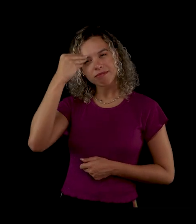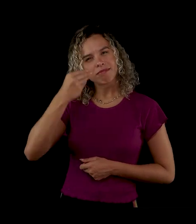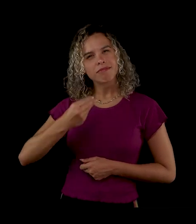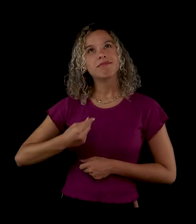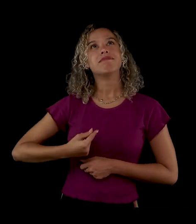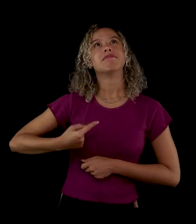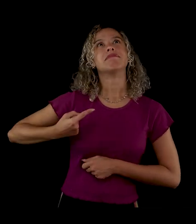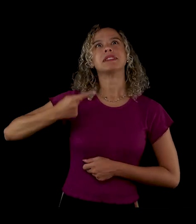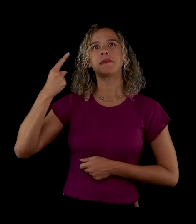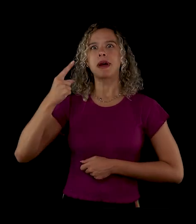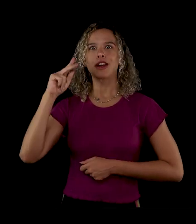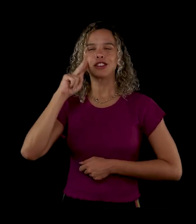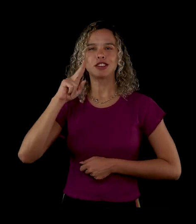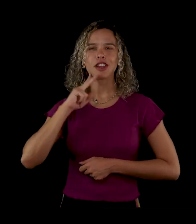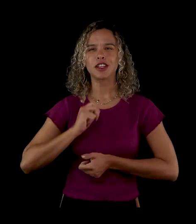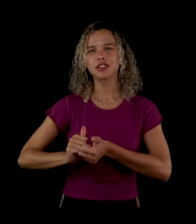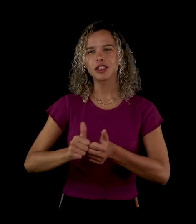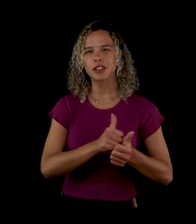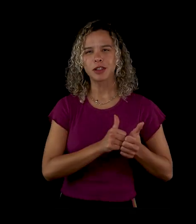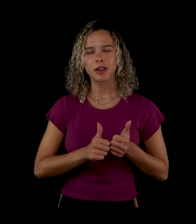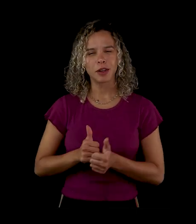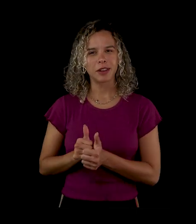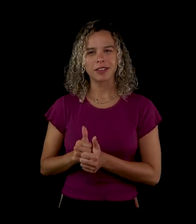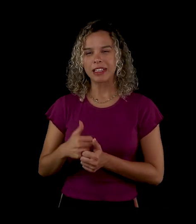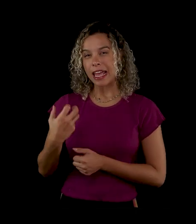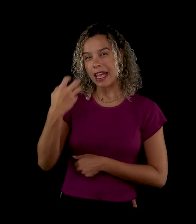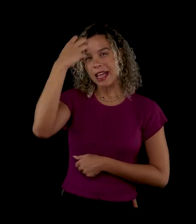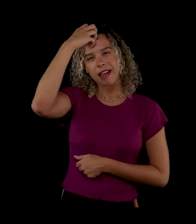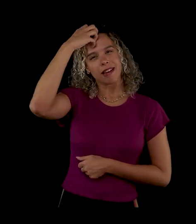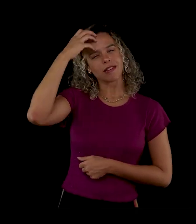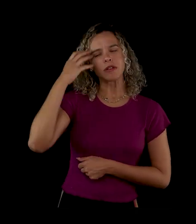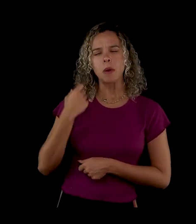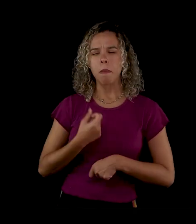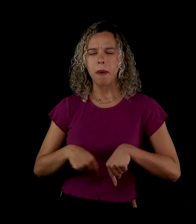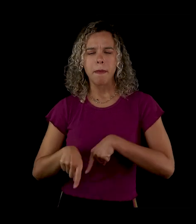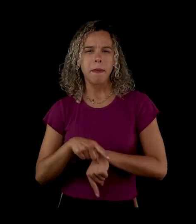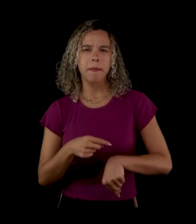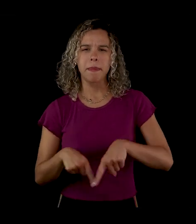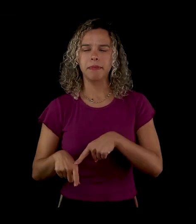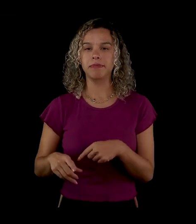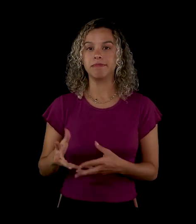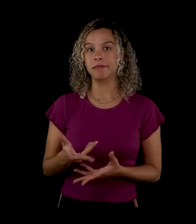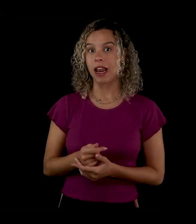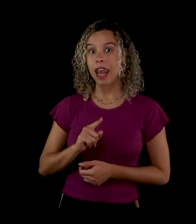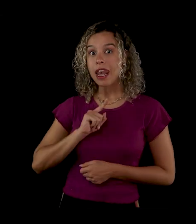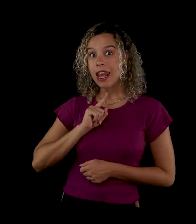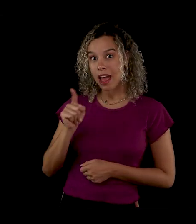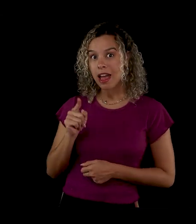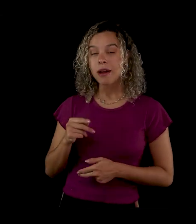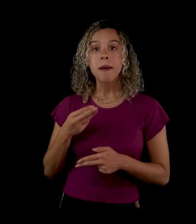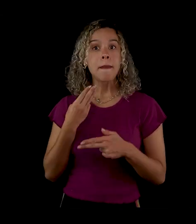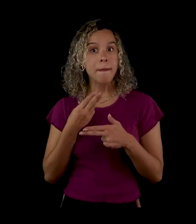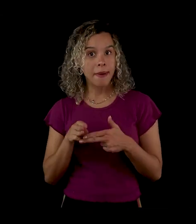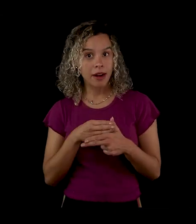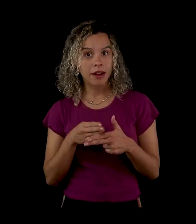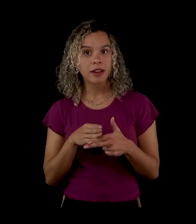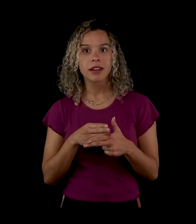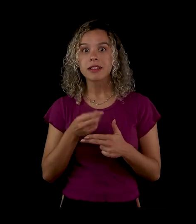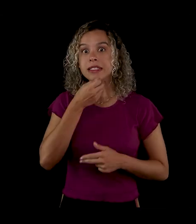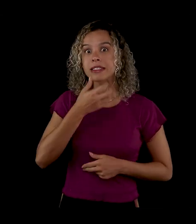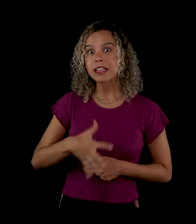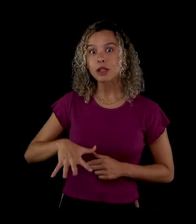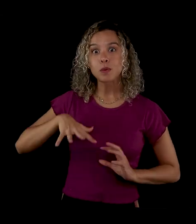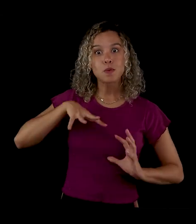história, reinou com jogadas incríveis. Foi lá no Maracanã que o Santos